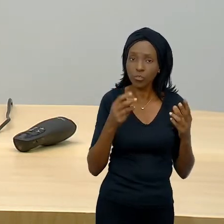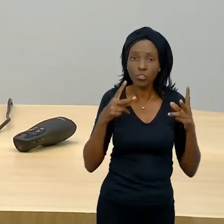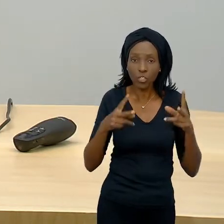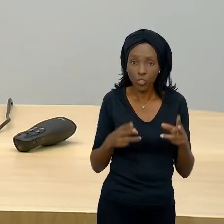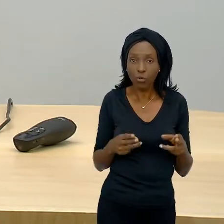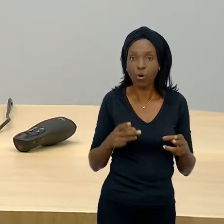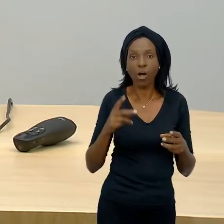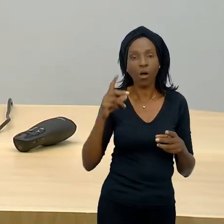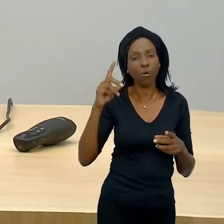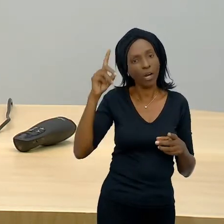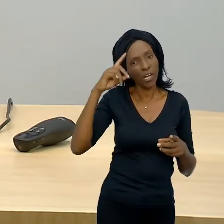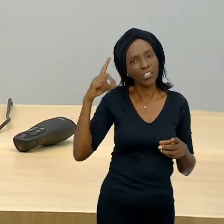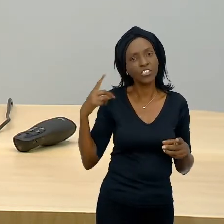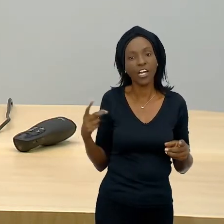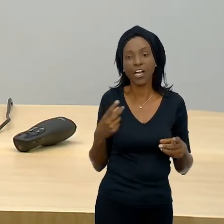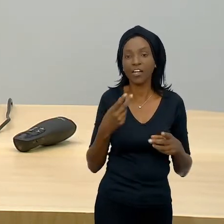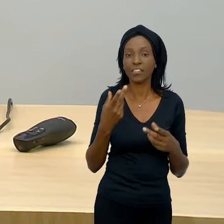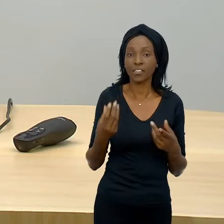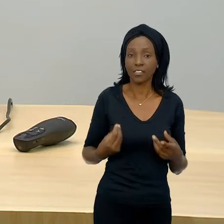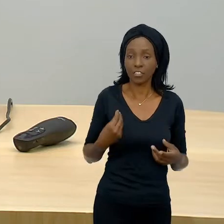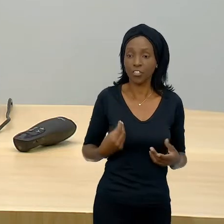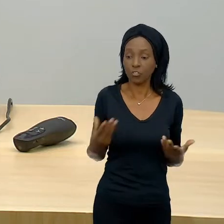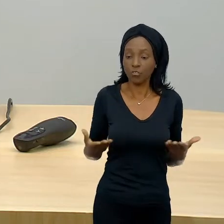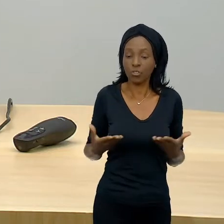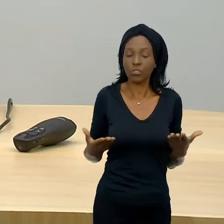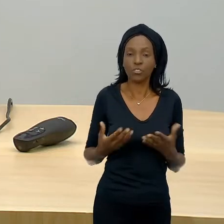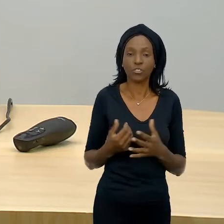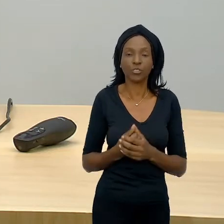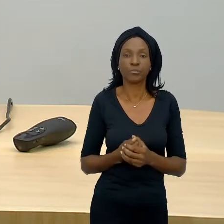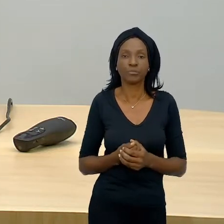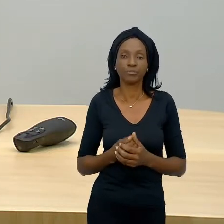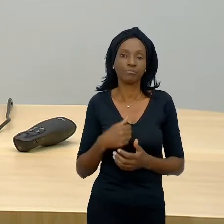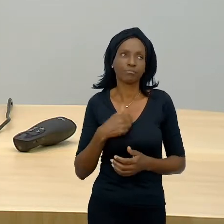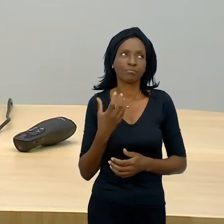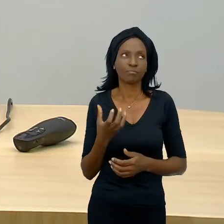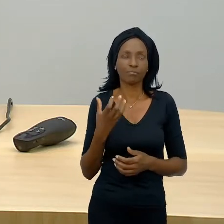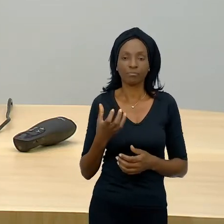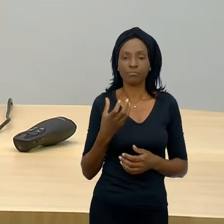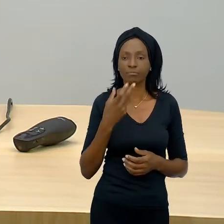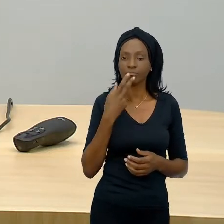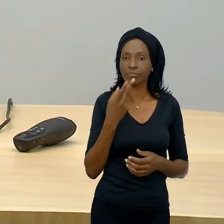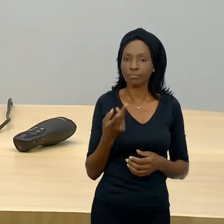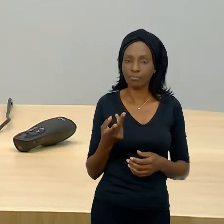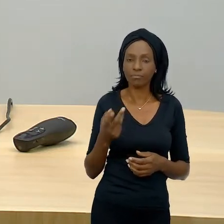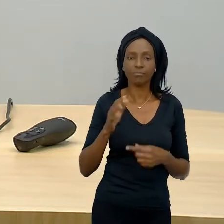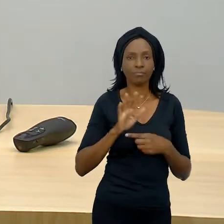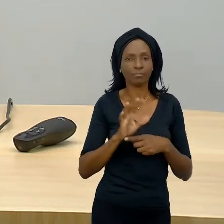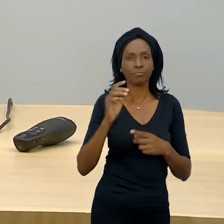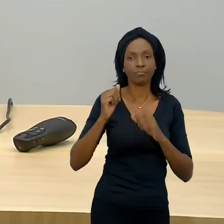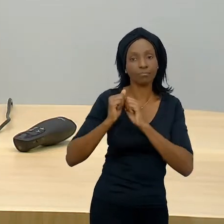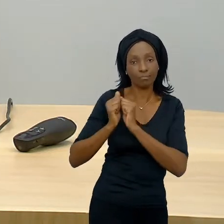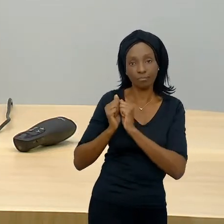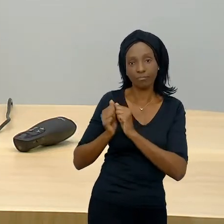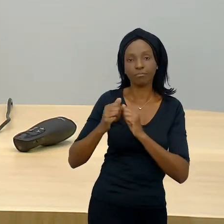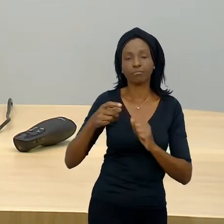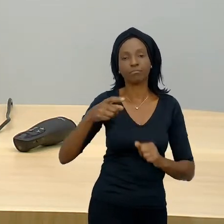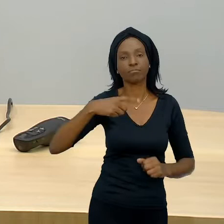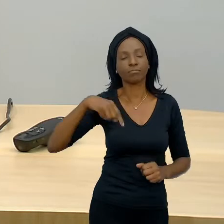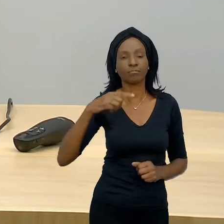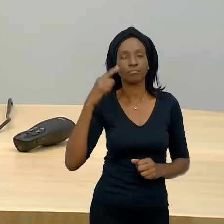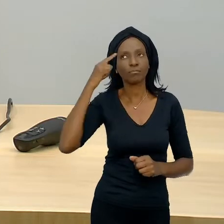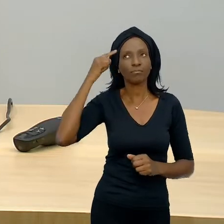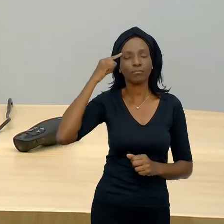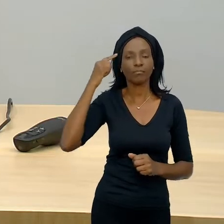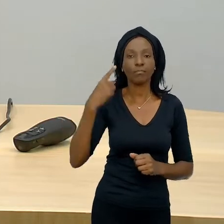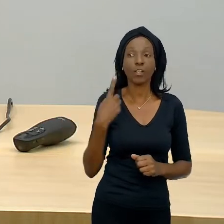o cotidiano que a gente vive hoje. Então, eu queria trazer para a gente pensar aqui juntas e juntos, né? Um